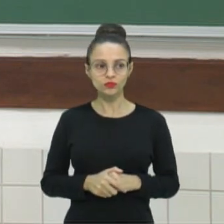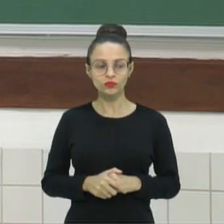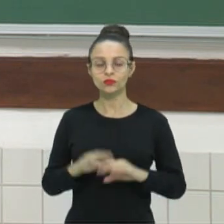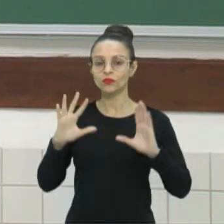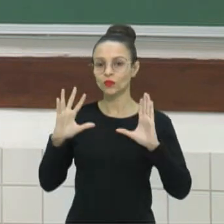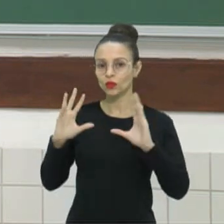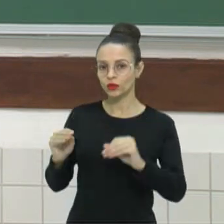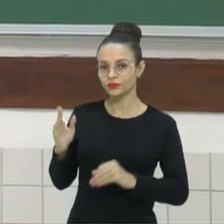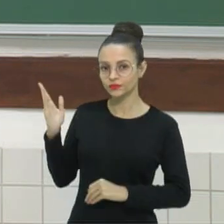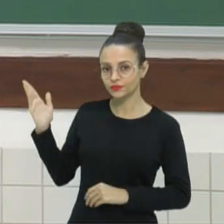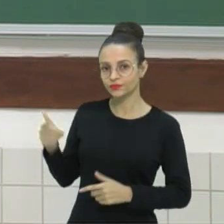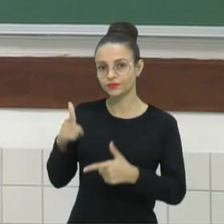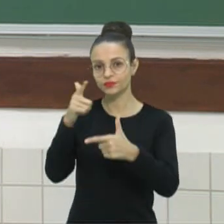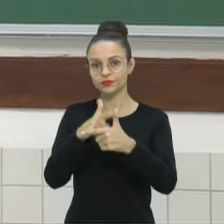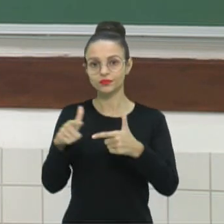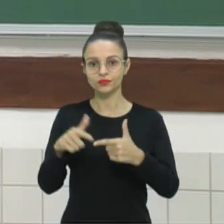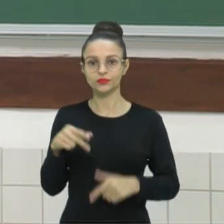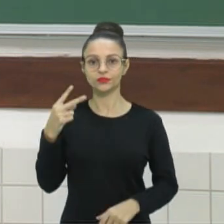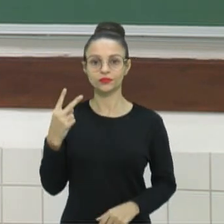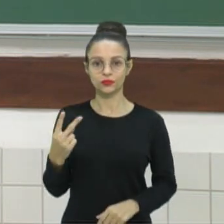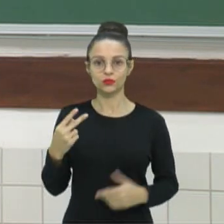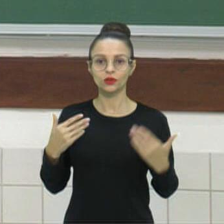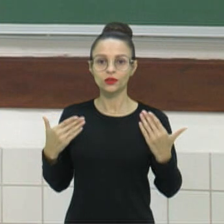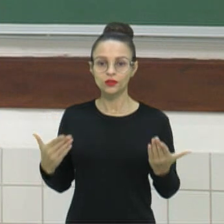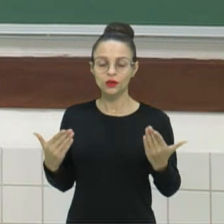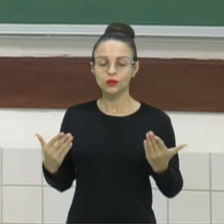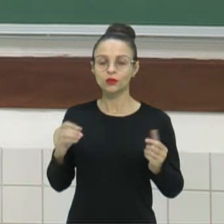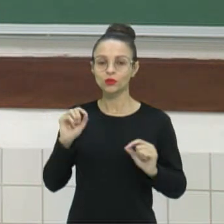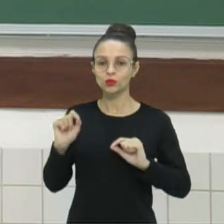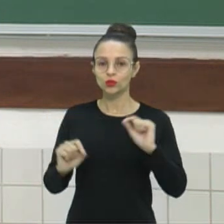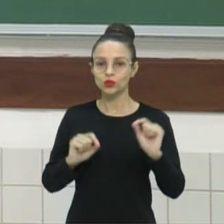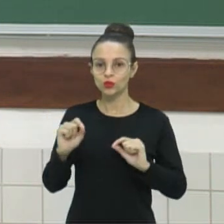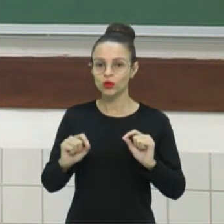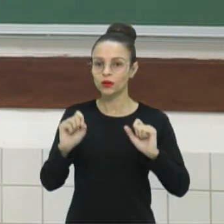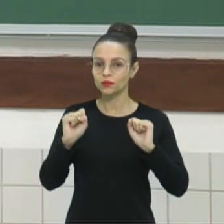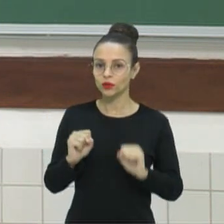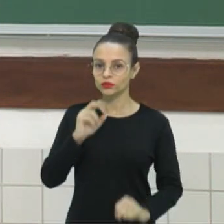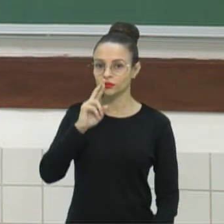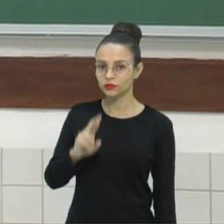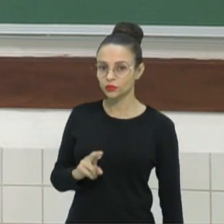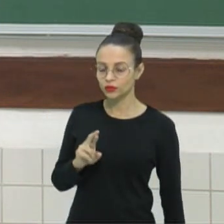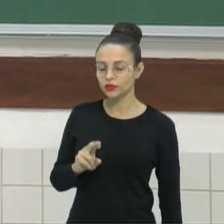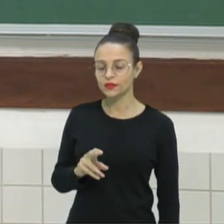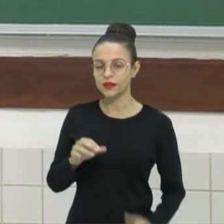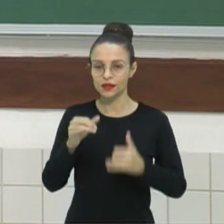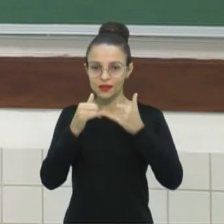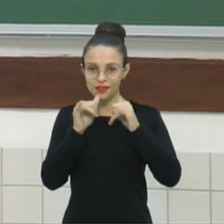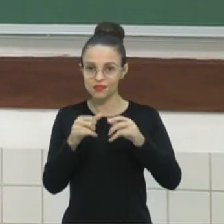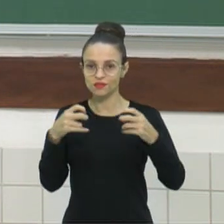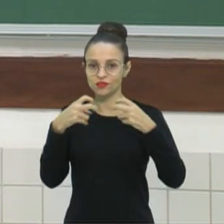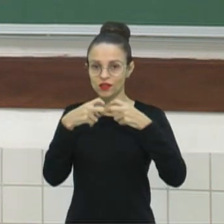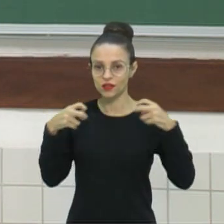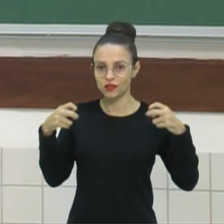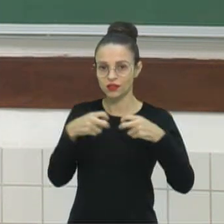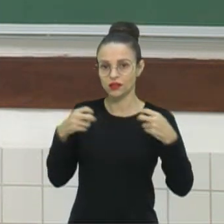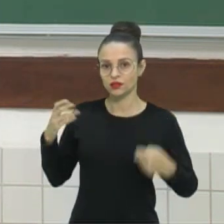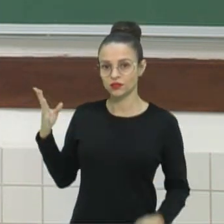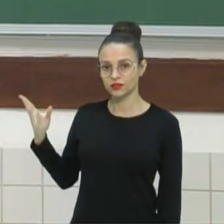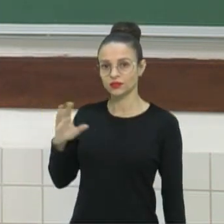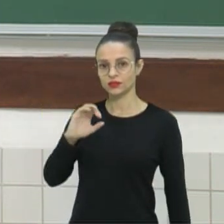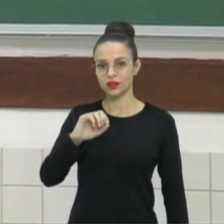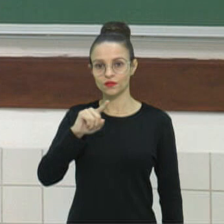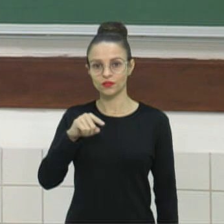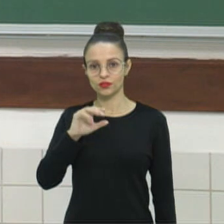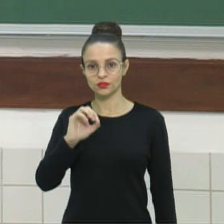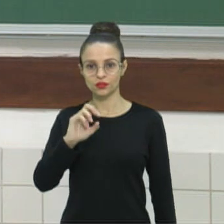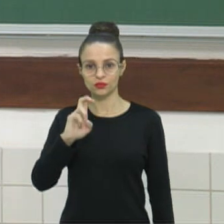Tudo isso sobre 2. Ou seja, eu posso dizer que a energia elástica, nesse caso, 0,05